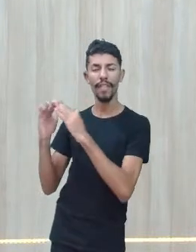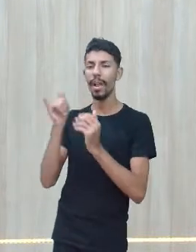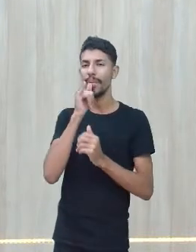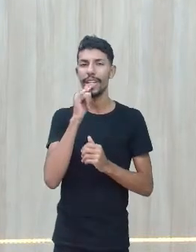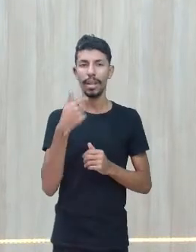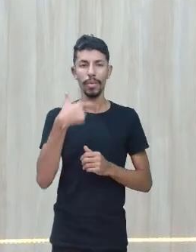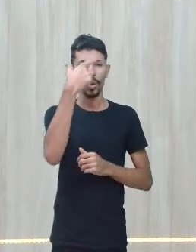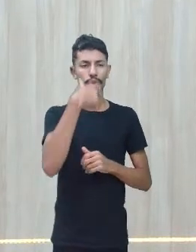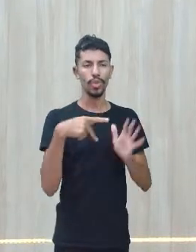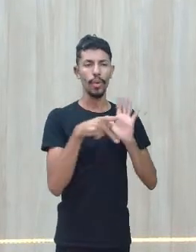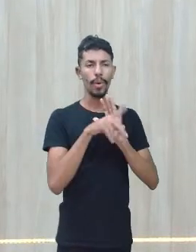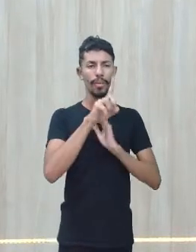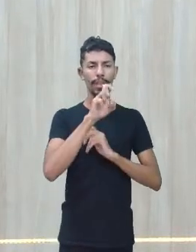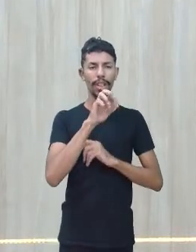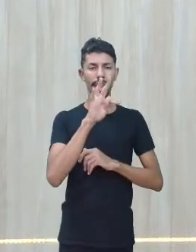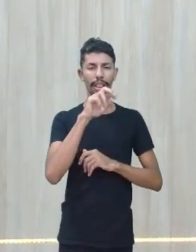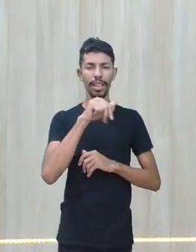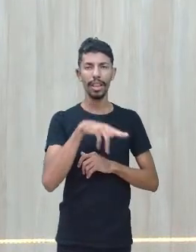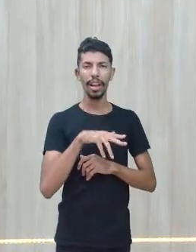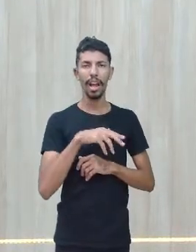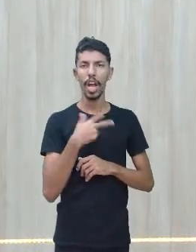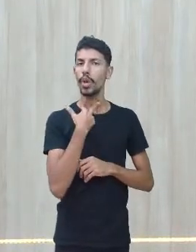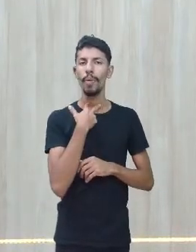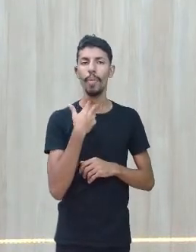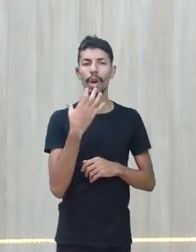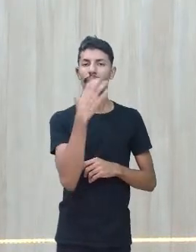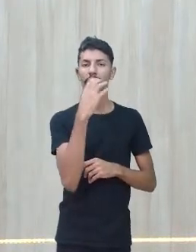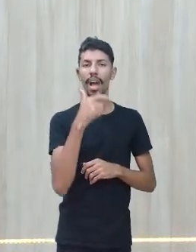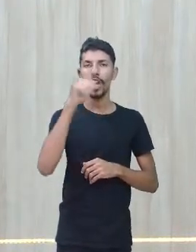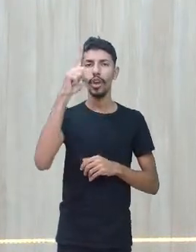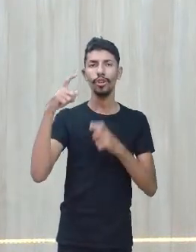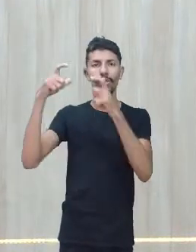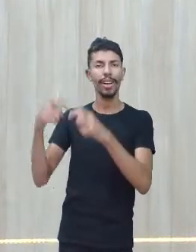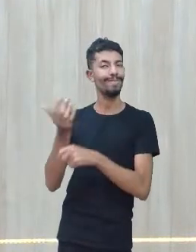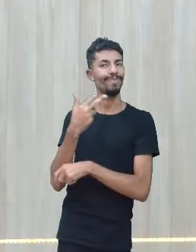posso cantar em outro lugar, porque a gente